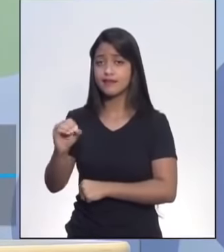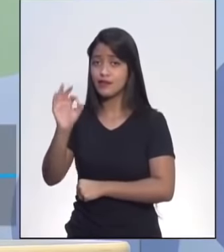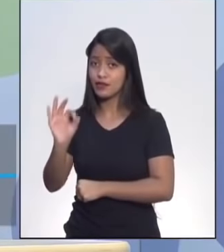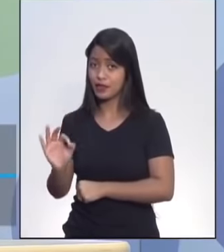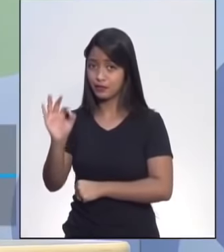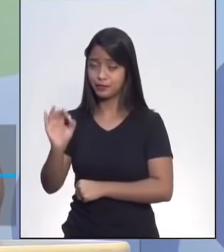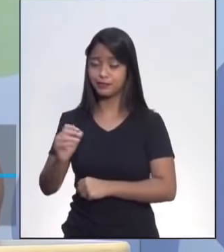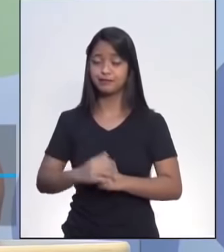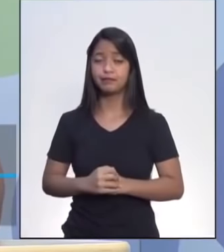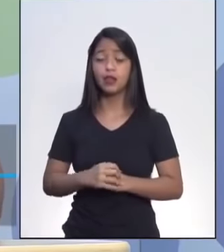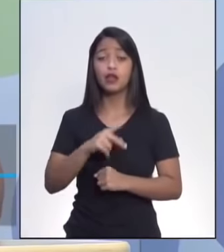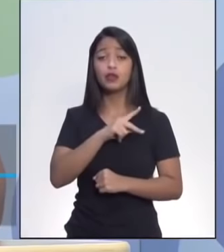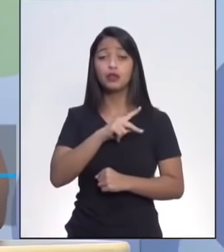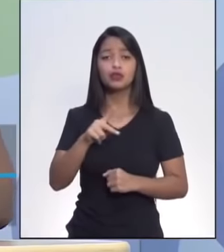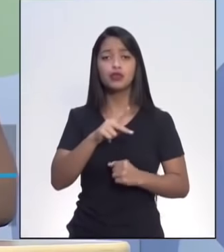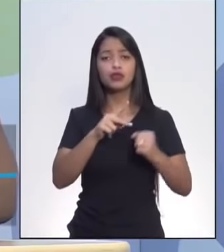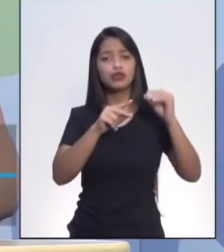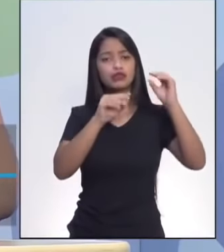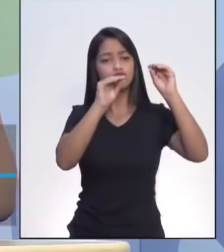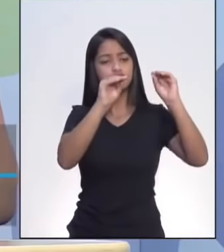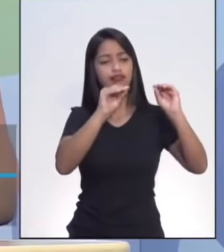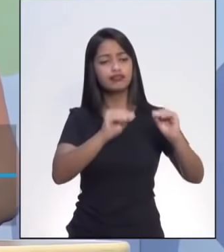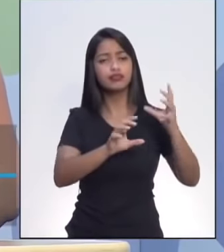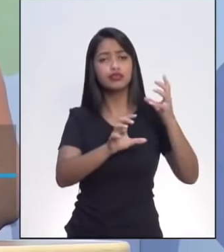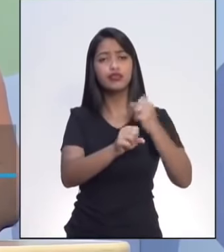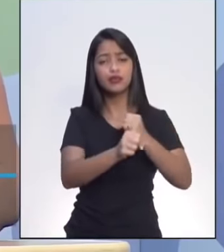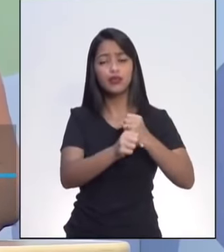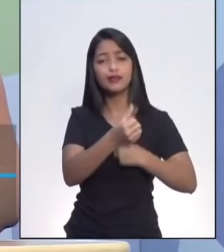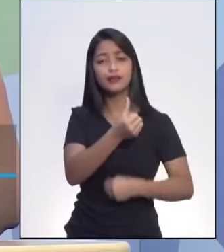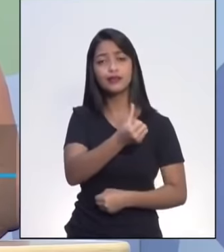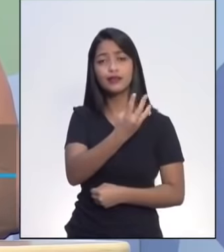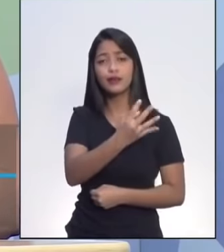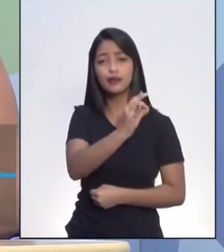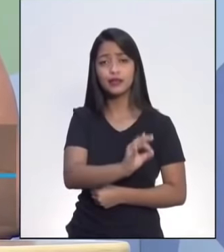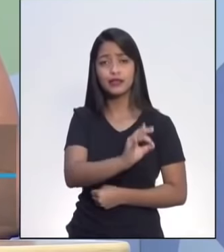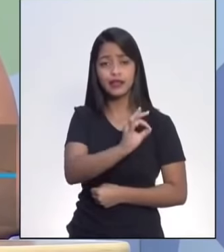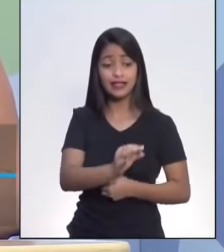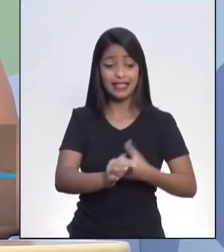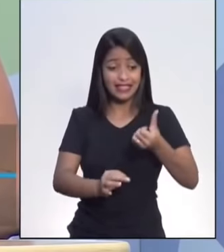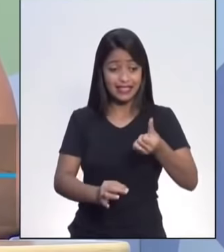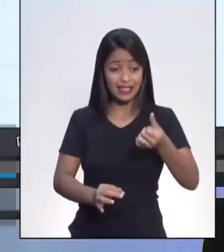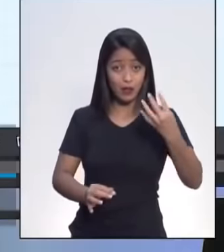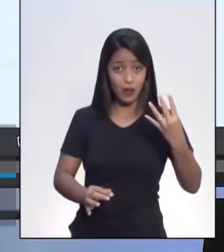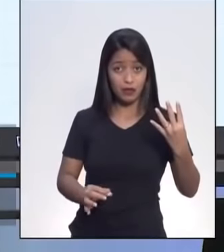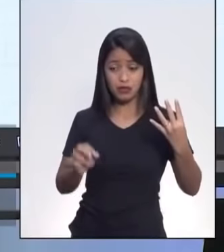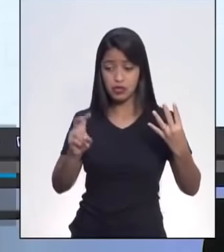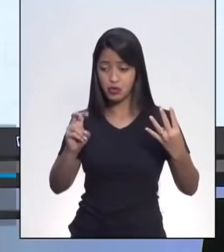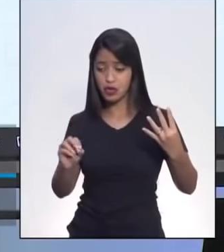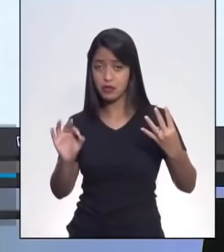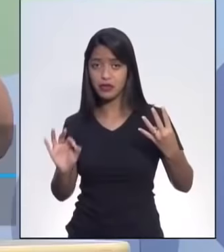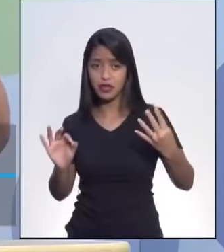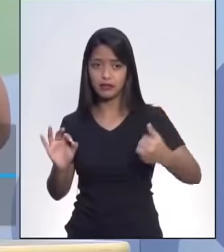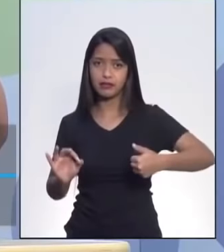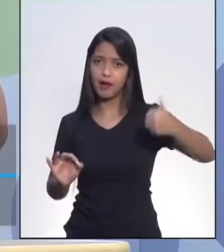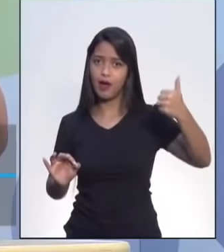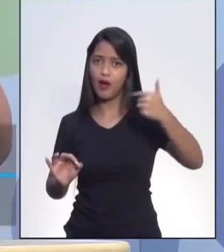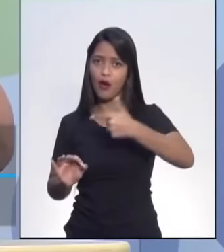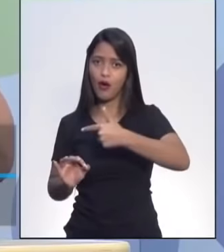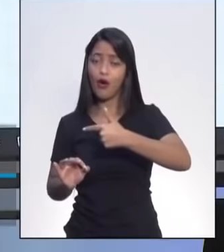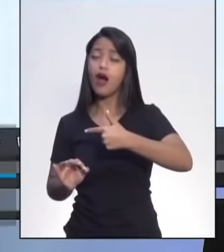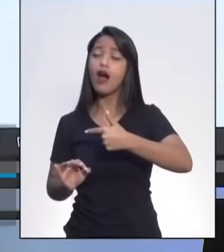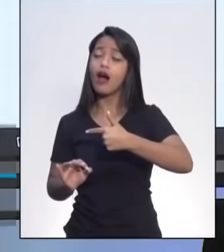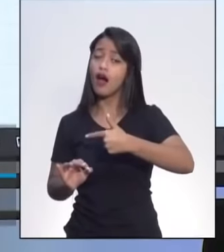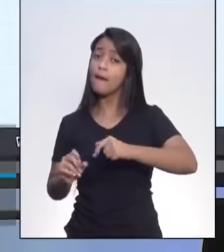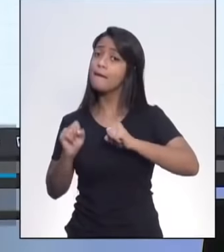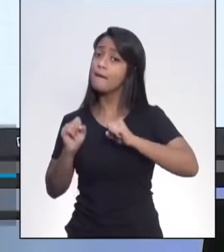professor fez é 64%. 64% é maior do que 50%, não é? Perfeito. Tá, Então, é uma possibilidade, então. Então,